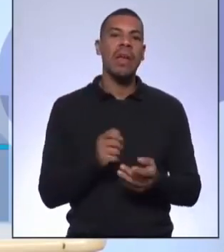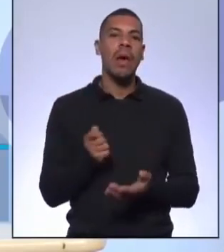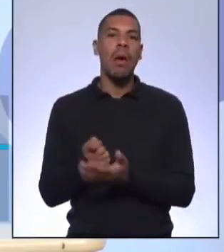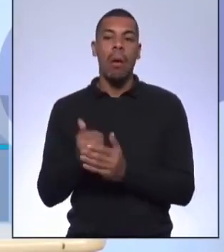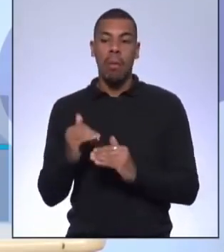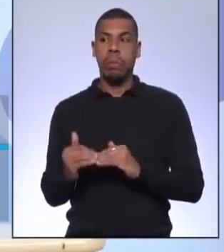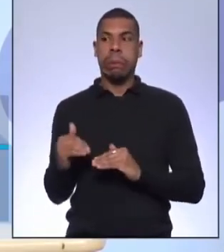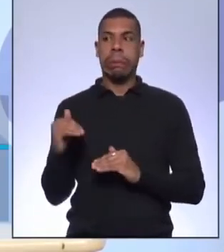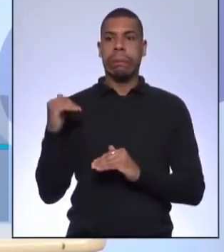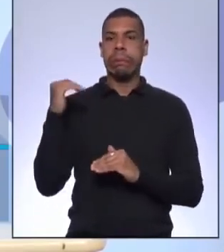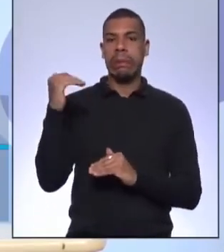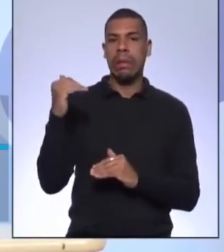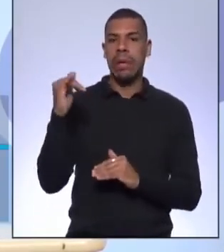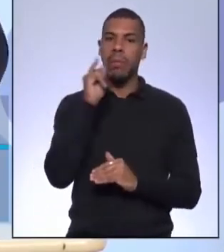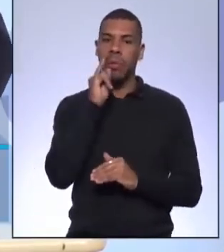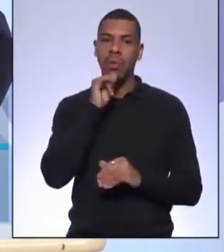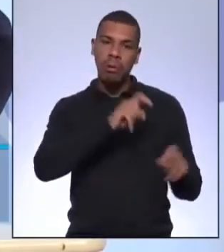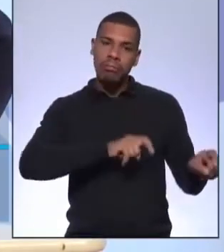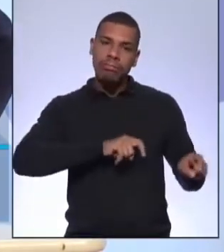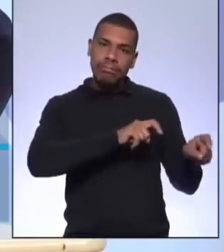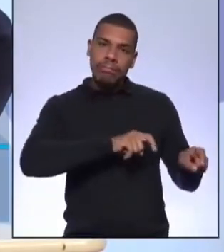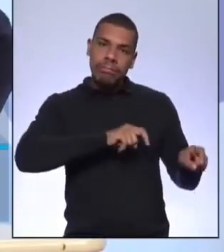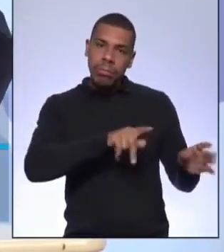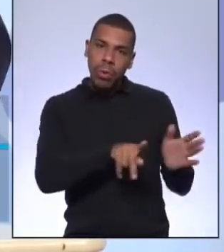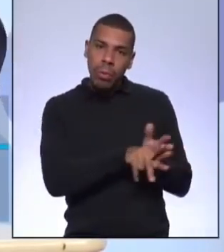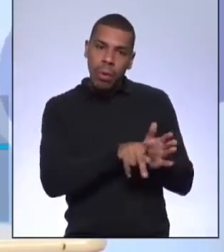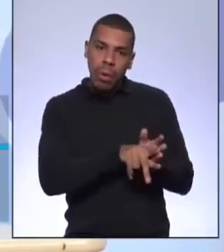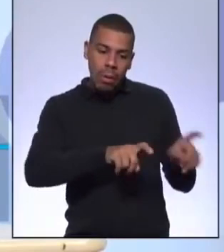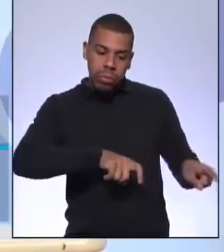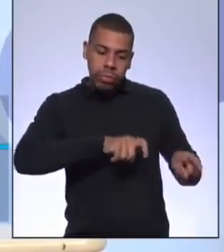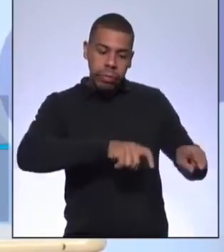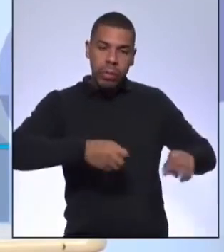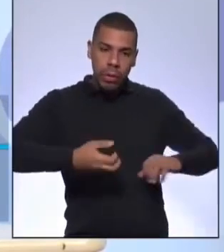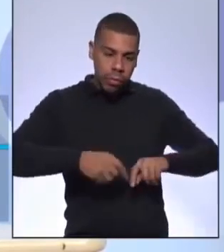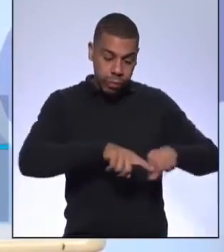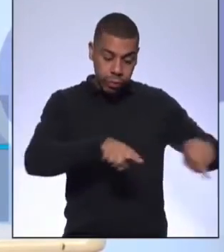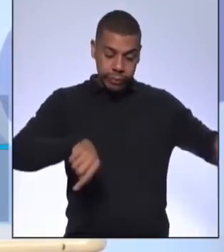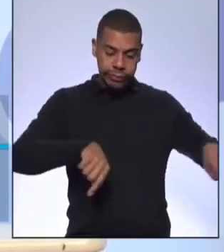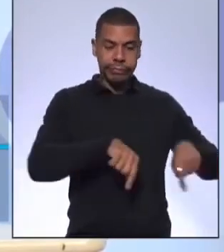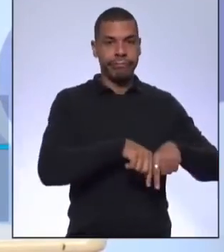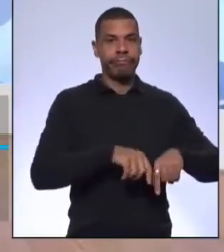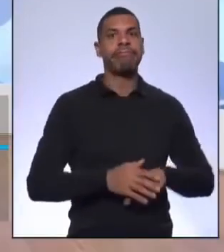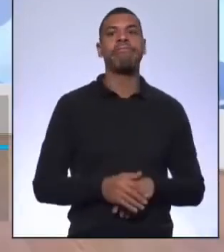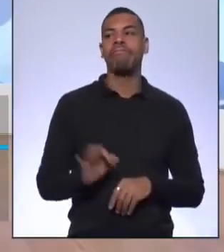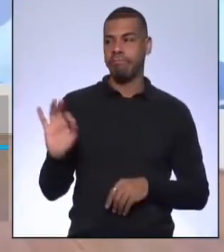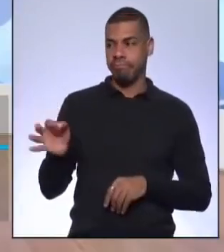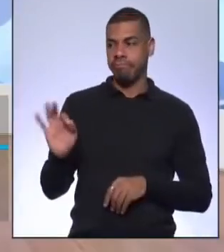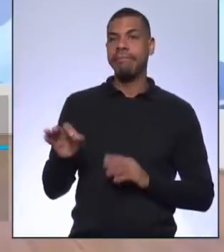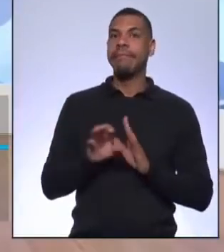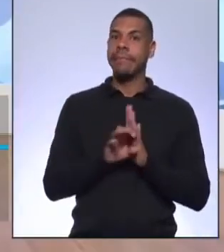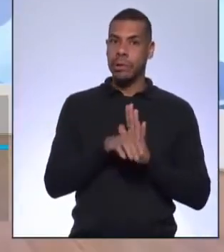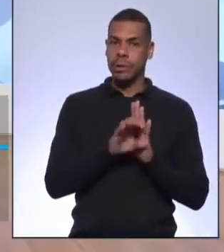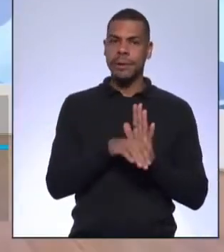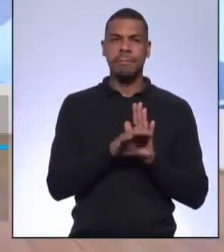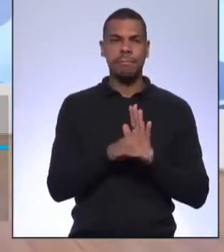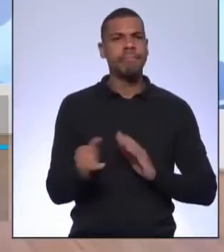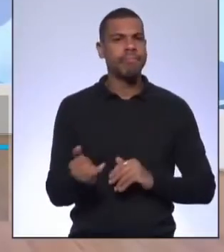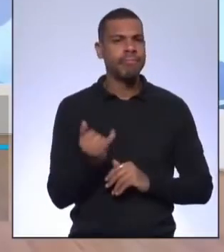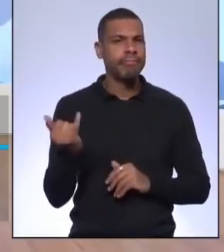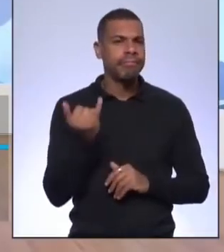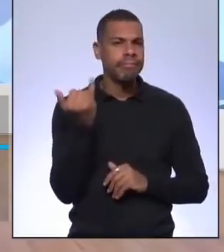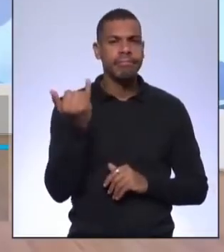posso destinar a minha parte do campo para produzir mais ele, não é? É verdade. Esse conceito extremamente importante hoje em